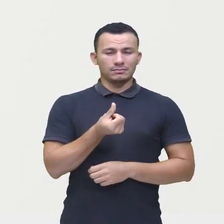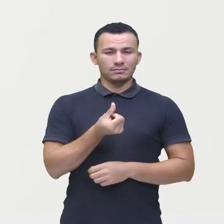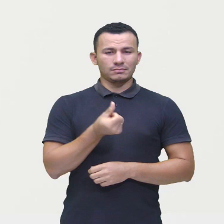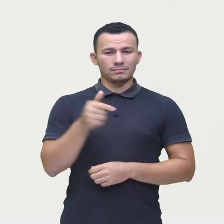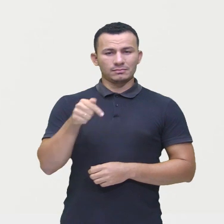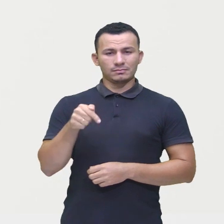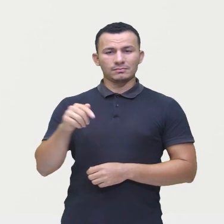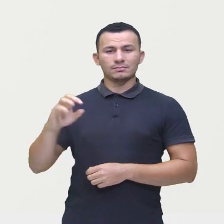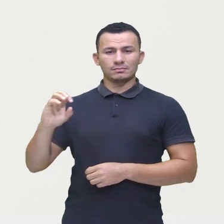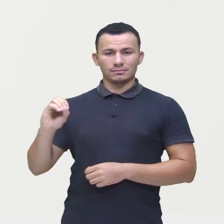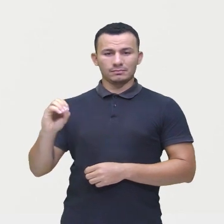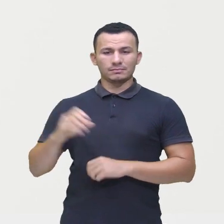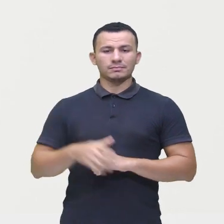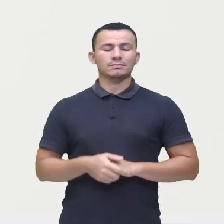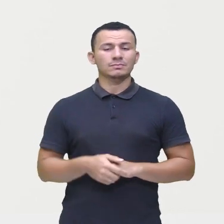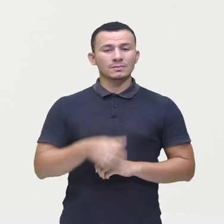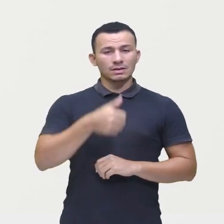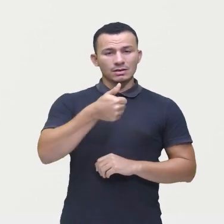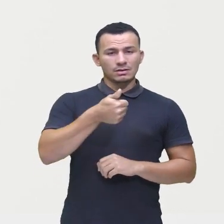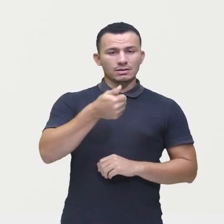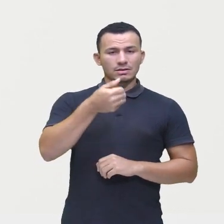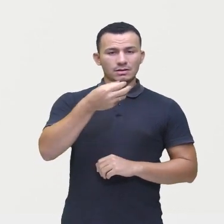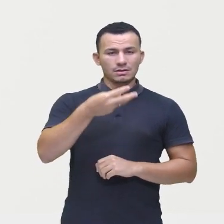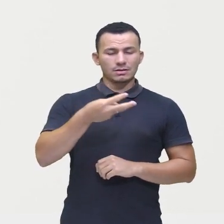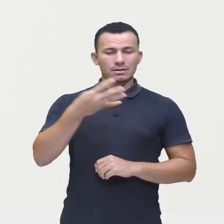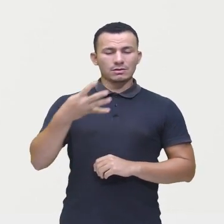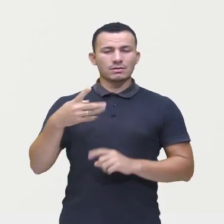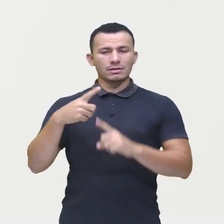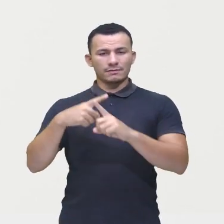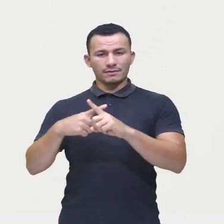670. 134 vezes 5,